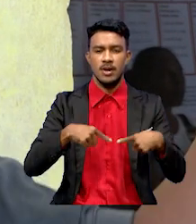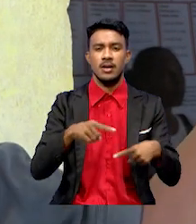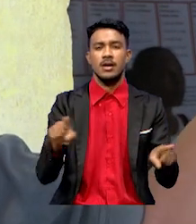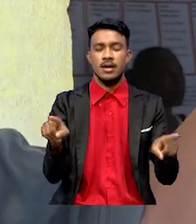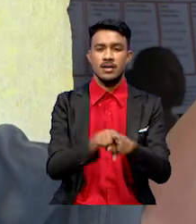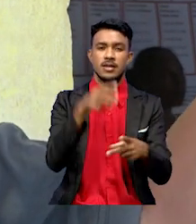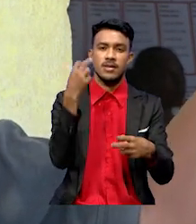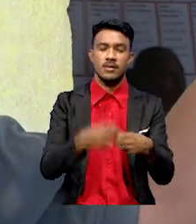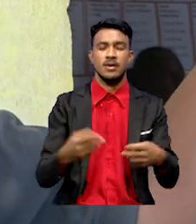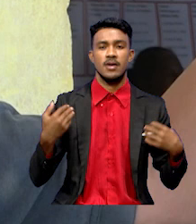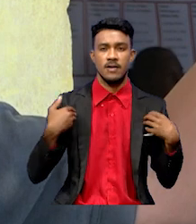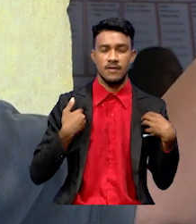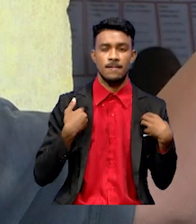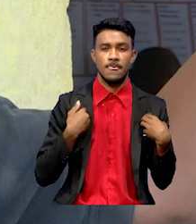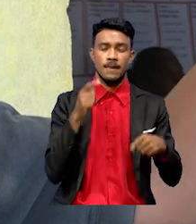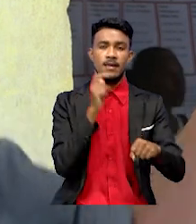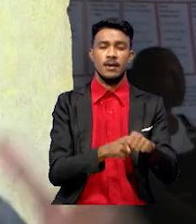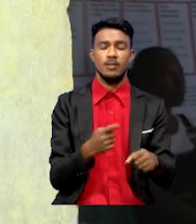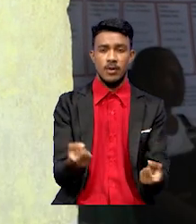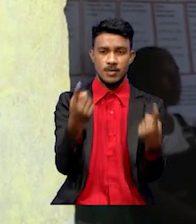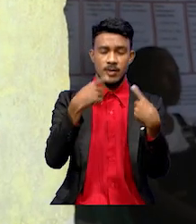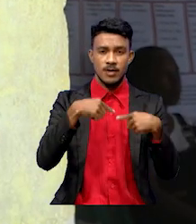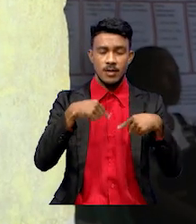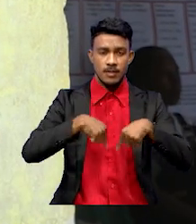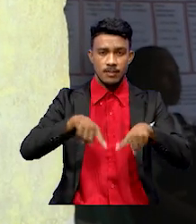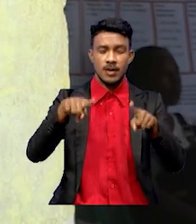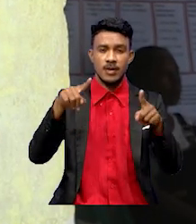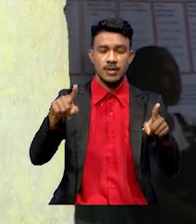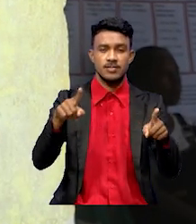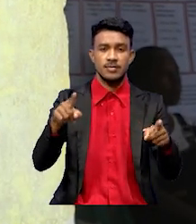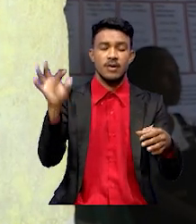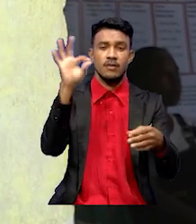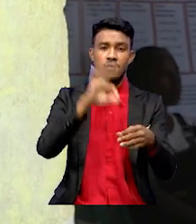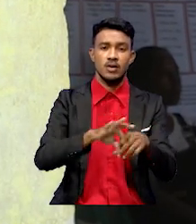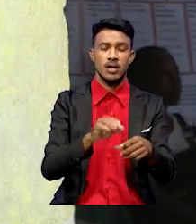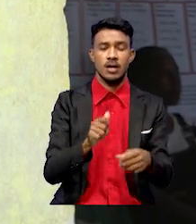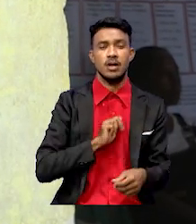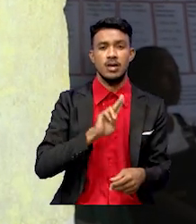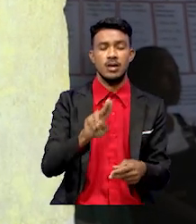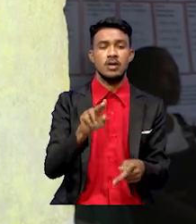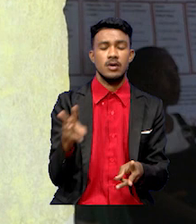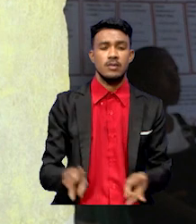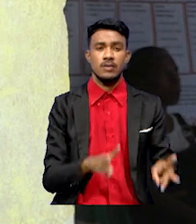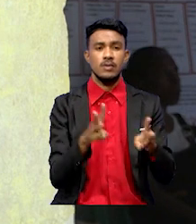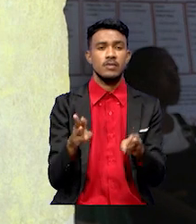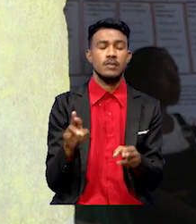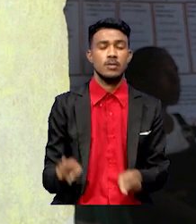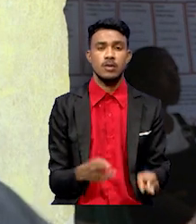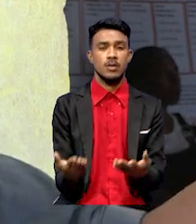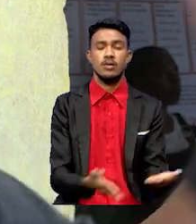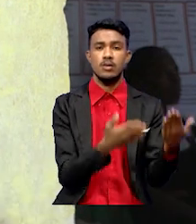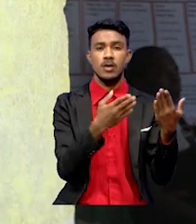makanesan acontecimento atu hakat mai bota ha ileu belori antiasmu la halimar ni hakar kontribui duni ni amba pesta